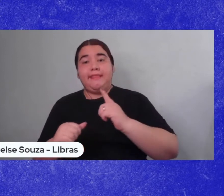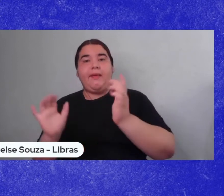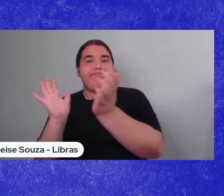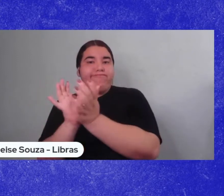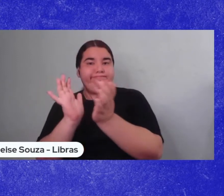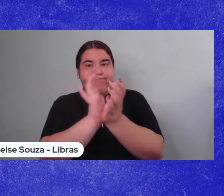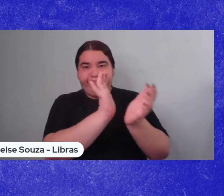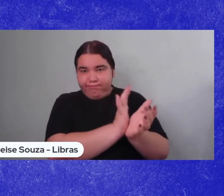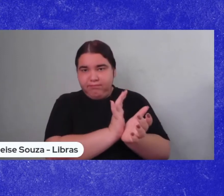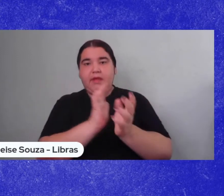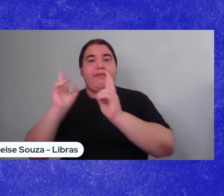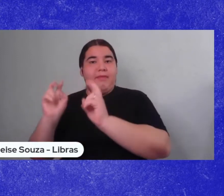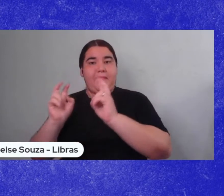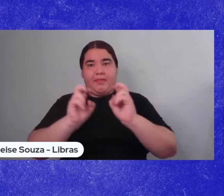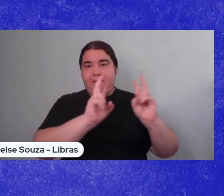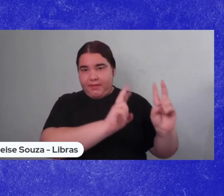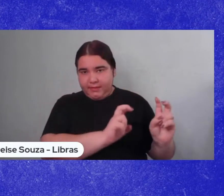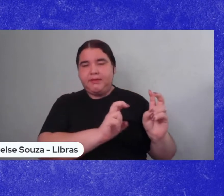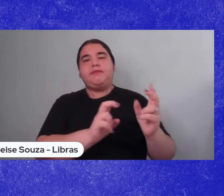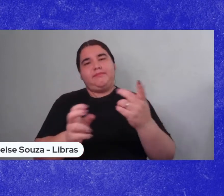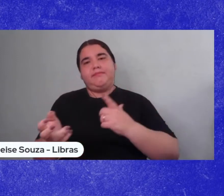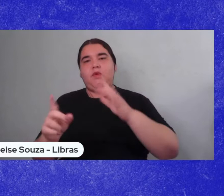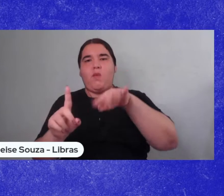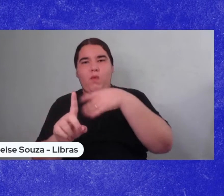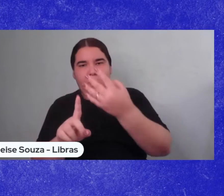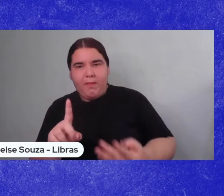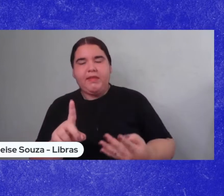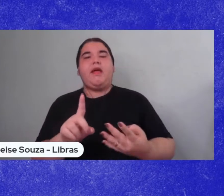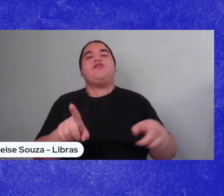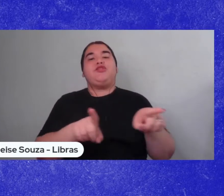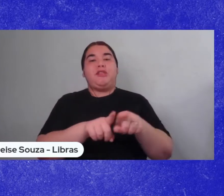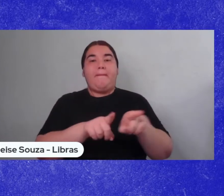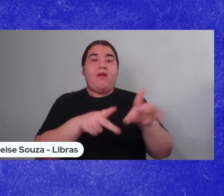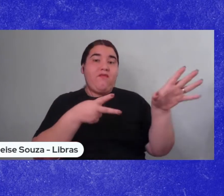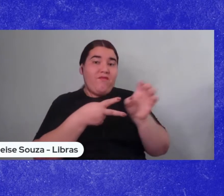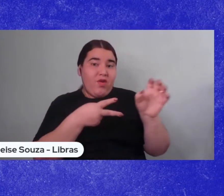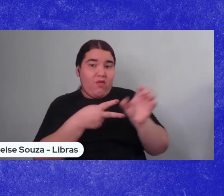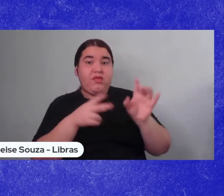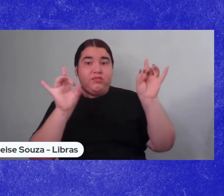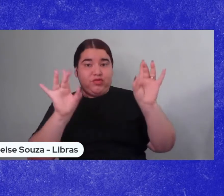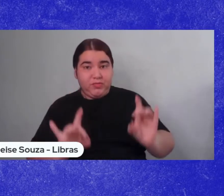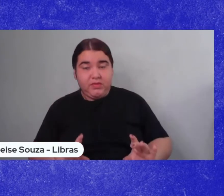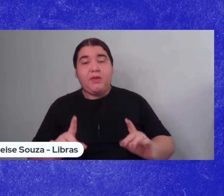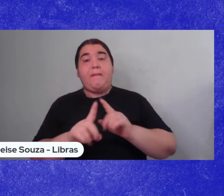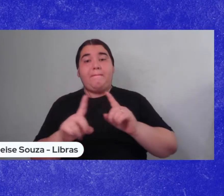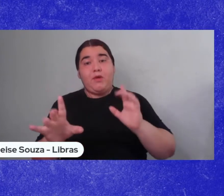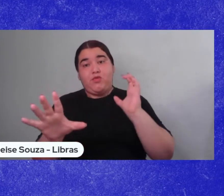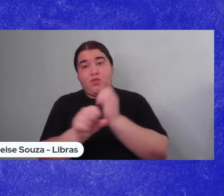além da mostra Homenagem e também de uma mostra especial Ver Ouvindo, mas os três panoramas são